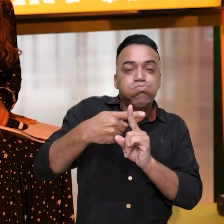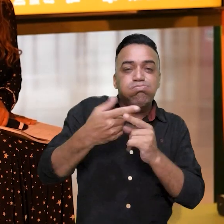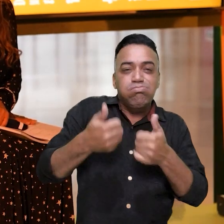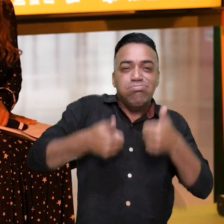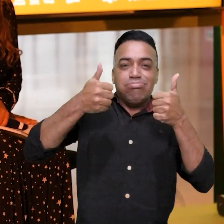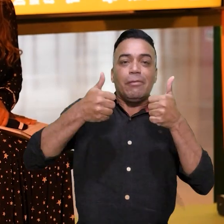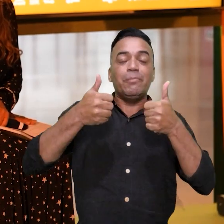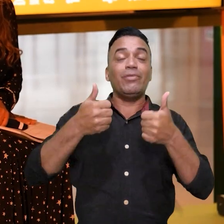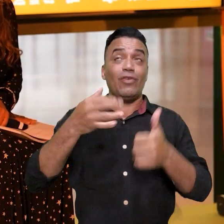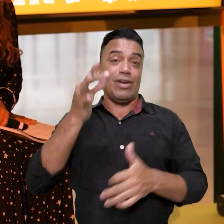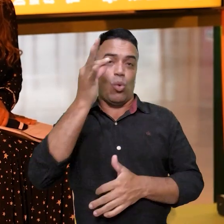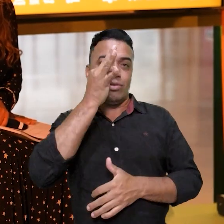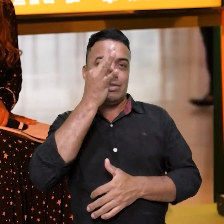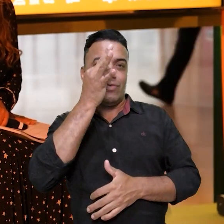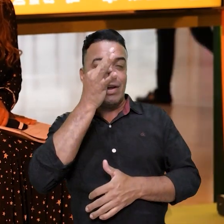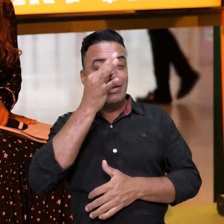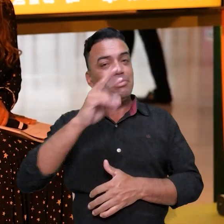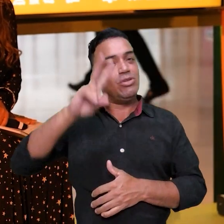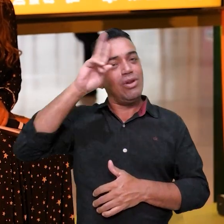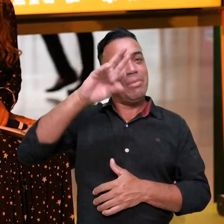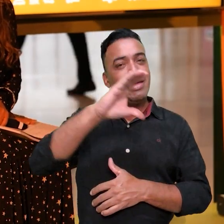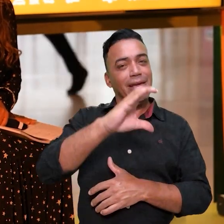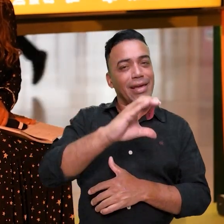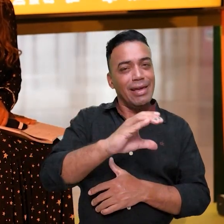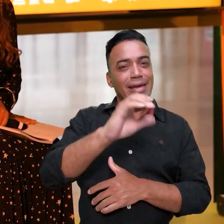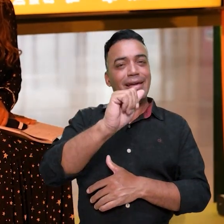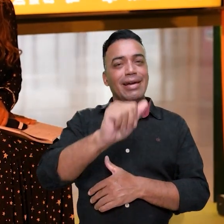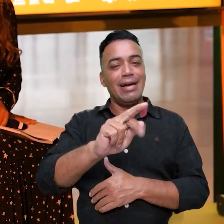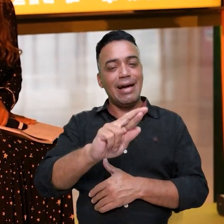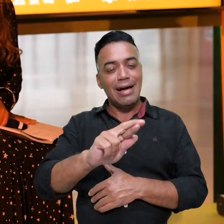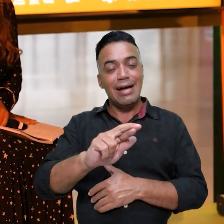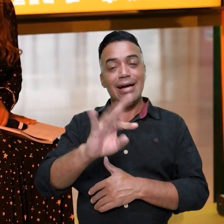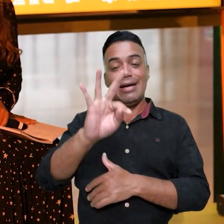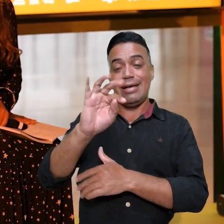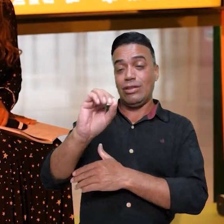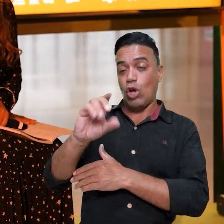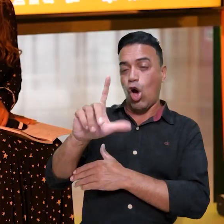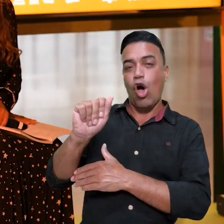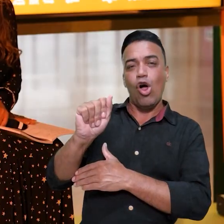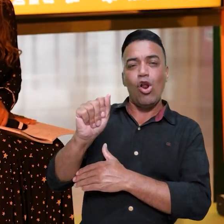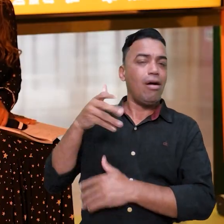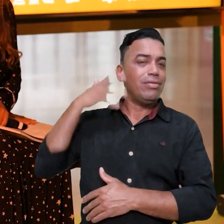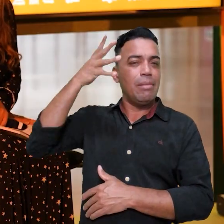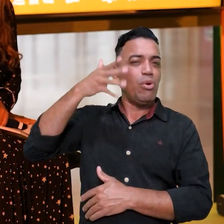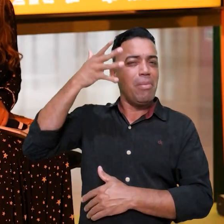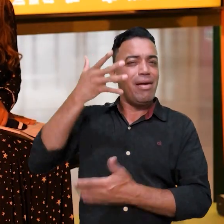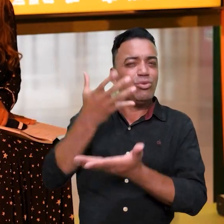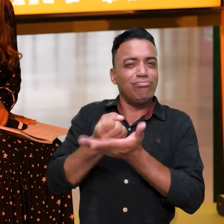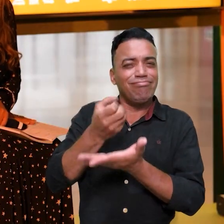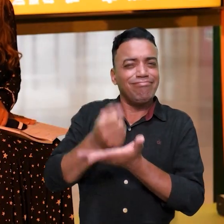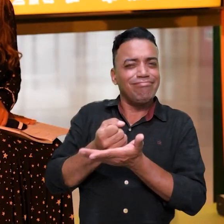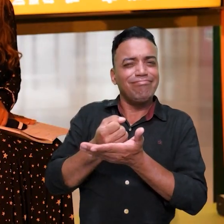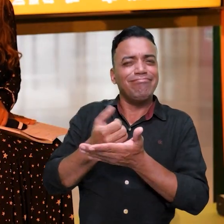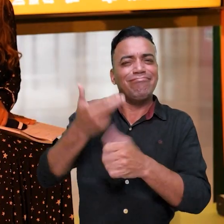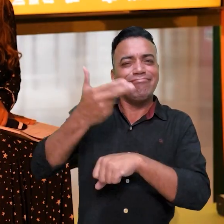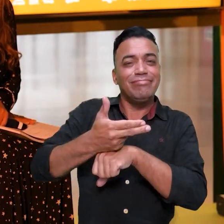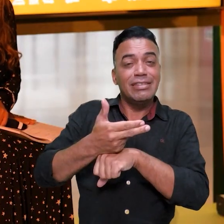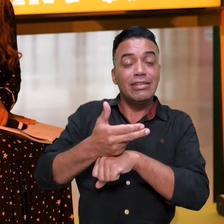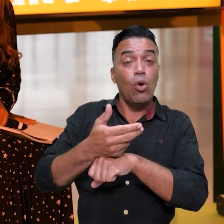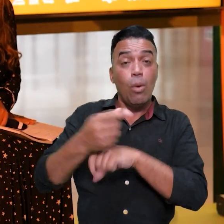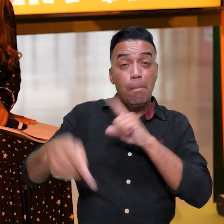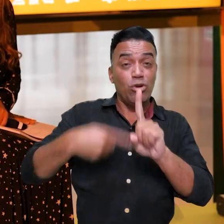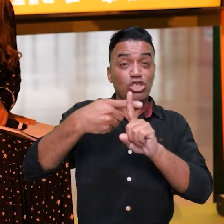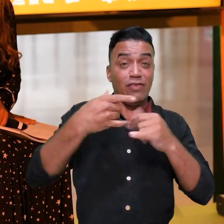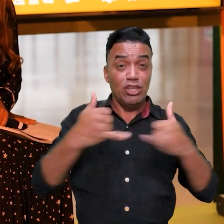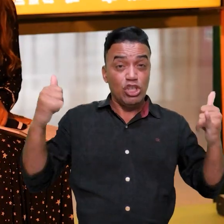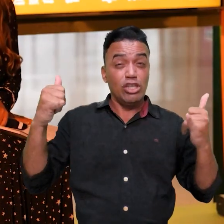aqui para falar da Conceição Evaristo, mas eu lembrei do Cartola gravando um pequeno depoimento ainda agora, que esse otimismo está